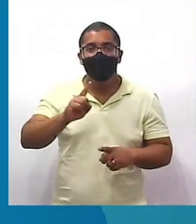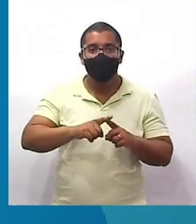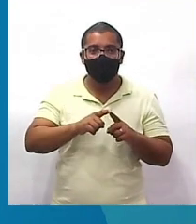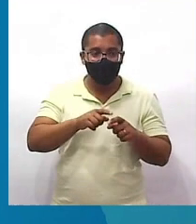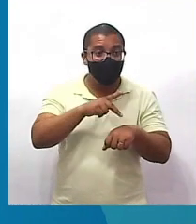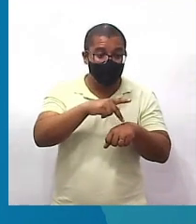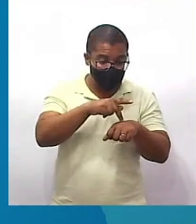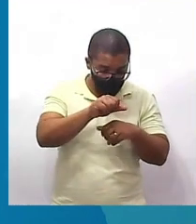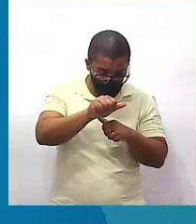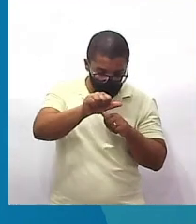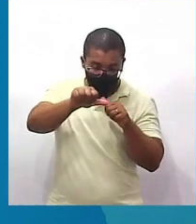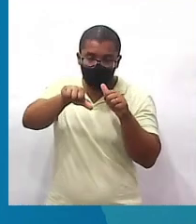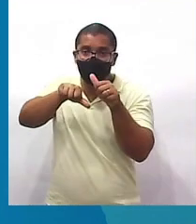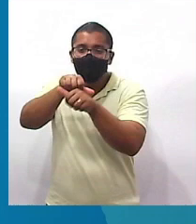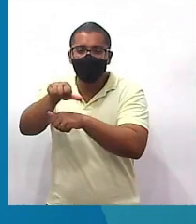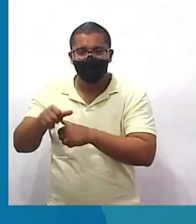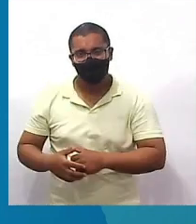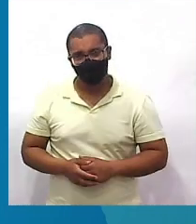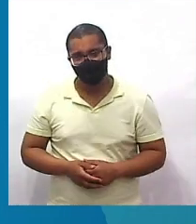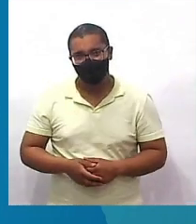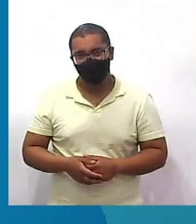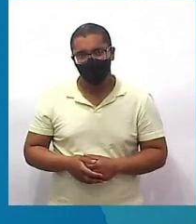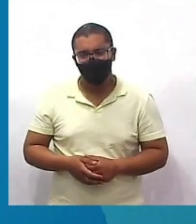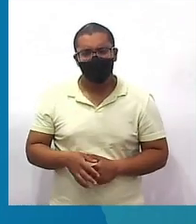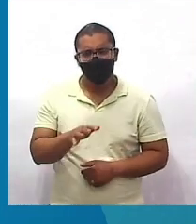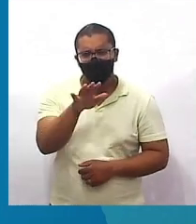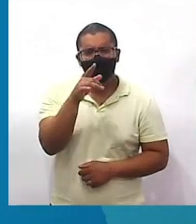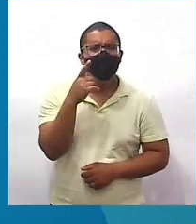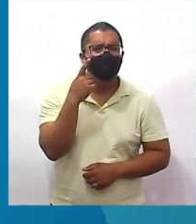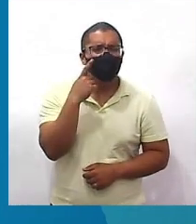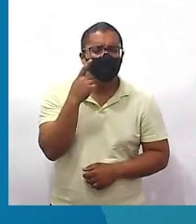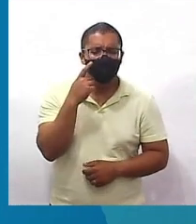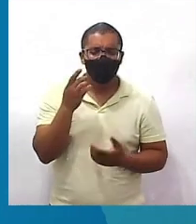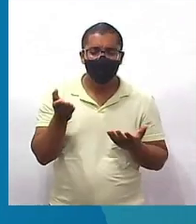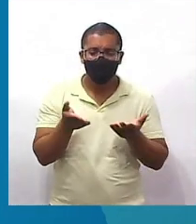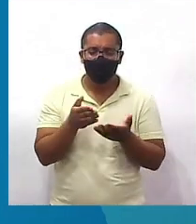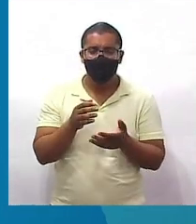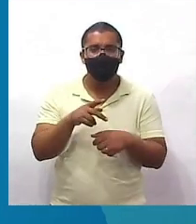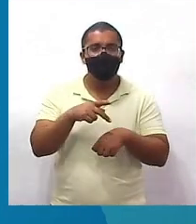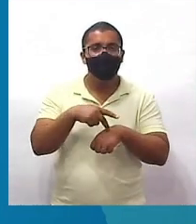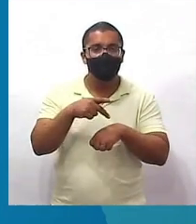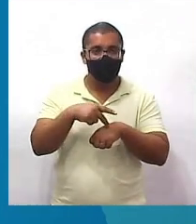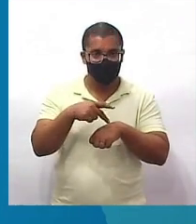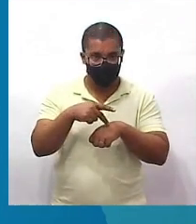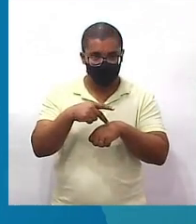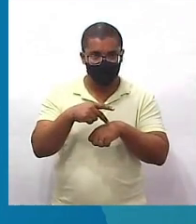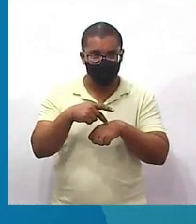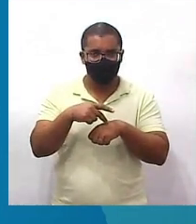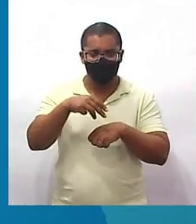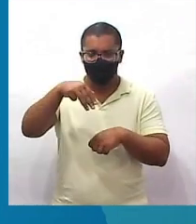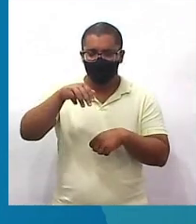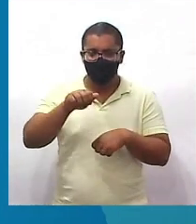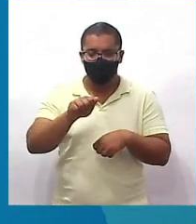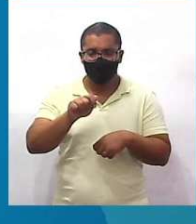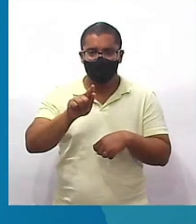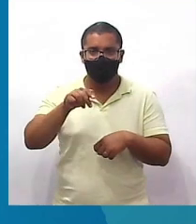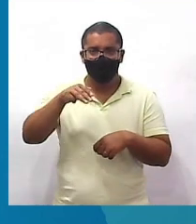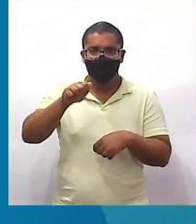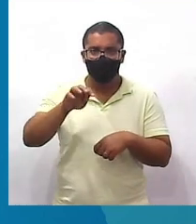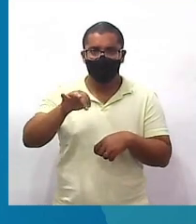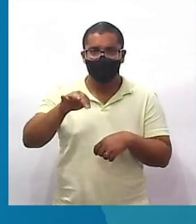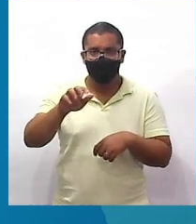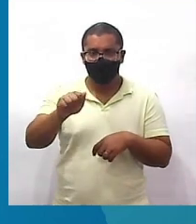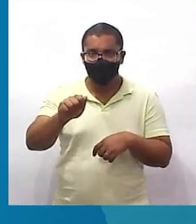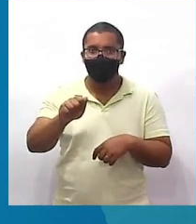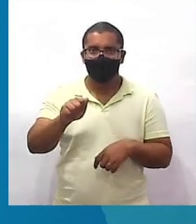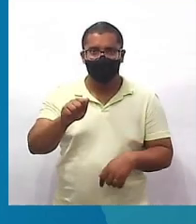metamorfose. Bom, vamos falar agora das rochas que são magmáticas. Essas rochas aí, elas são bem legais,